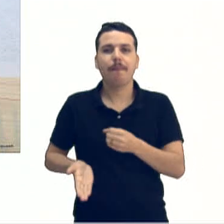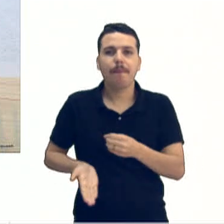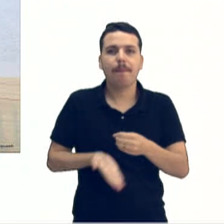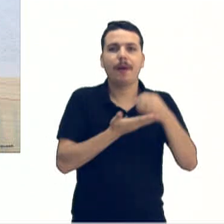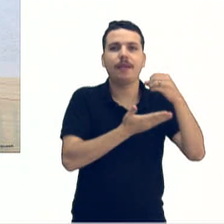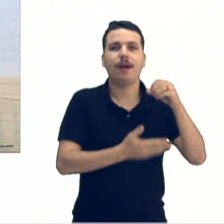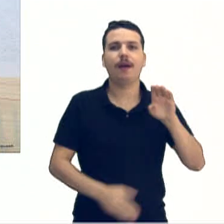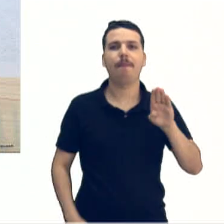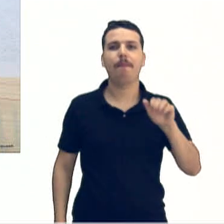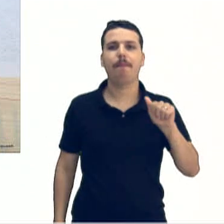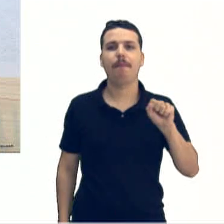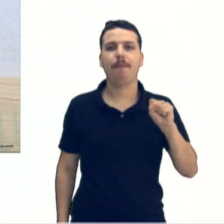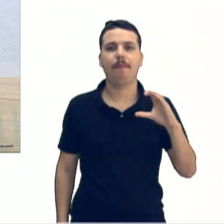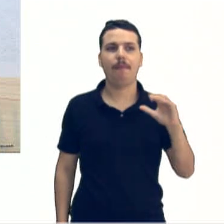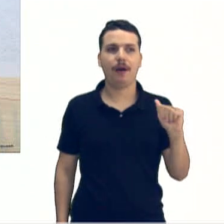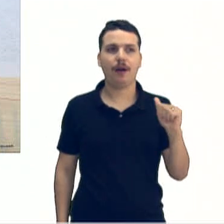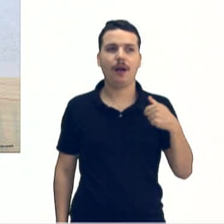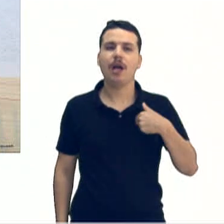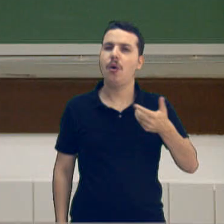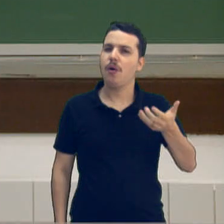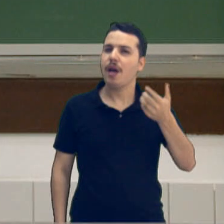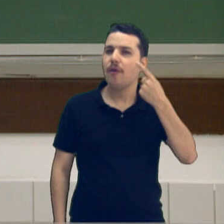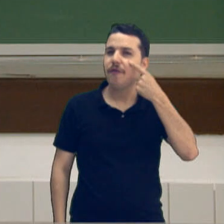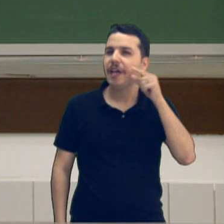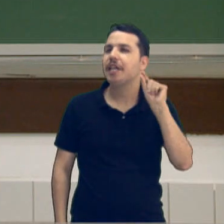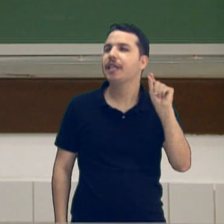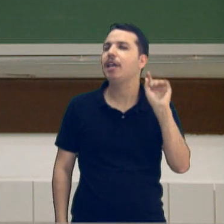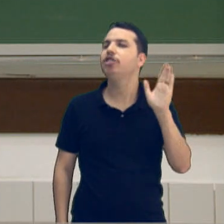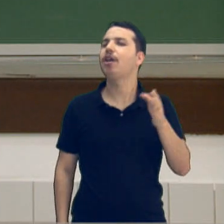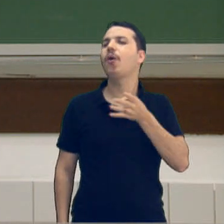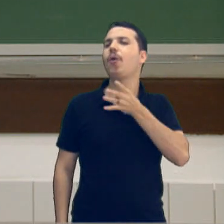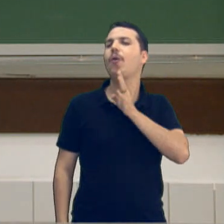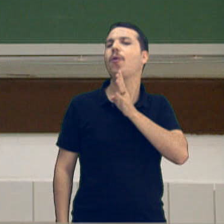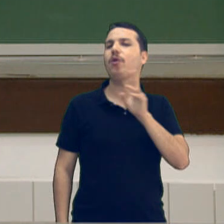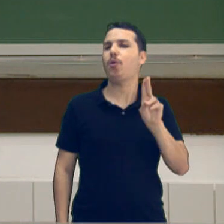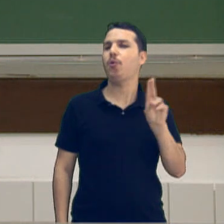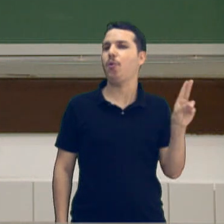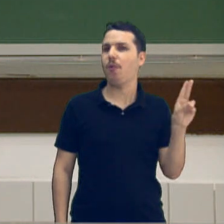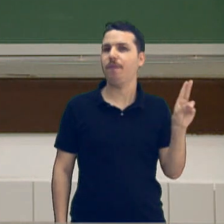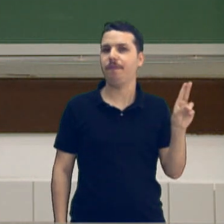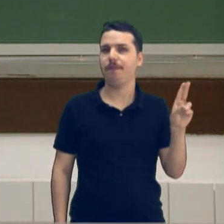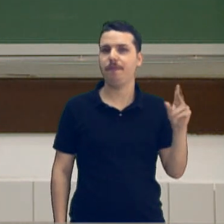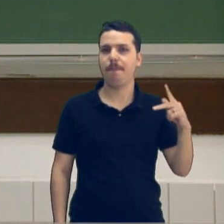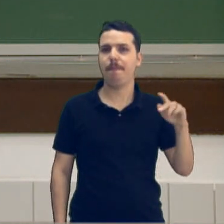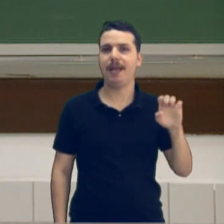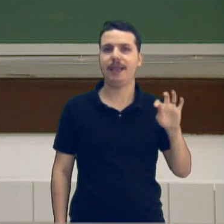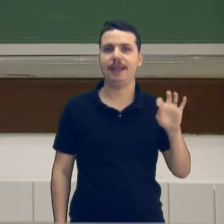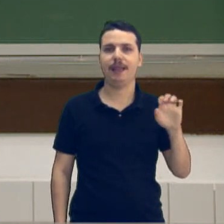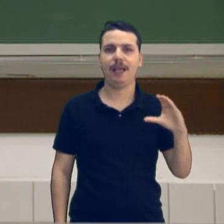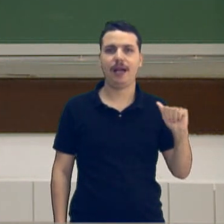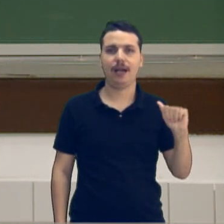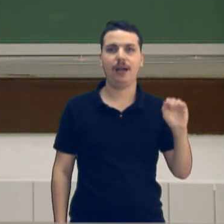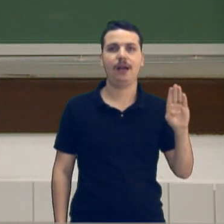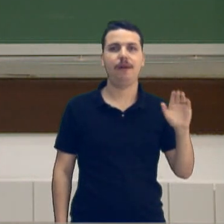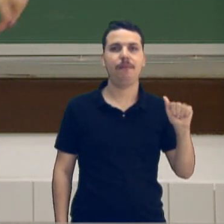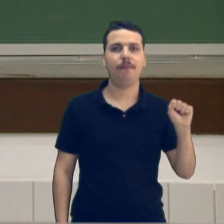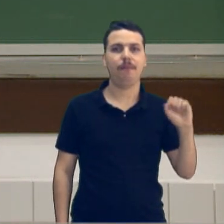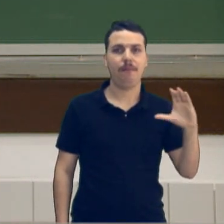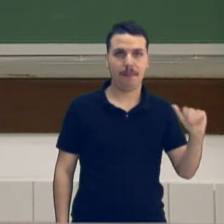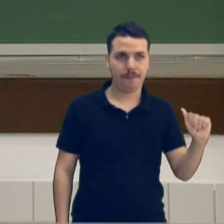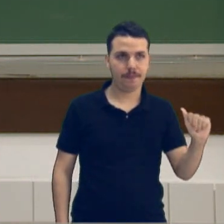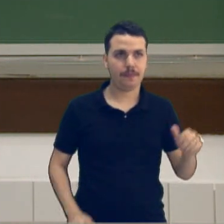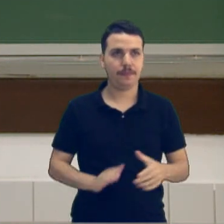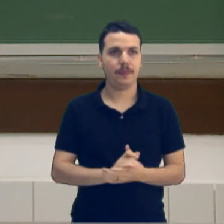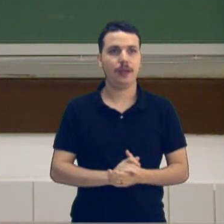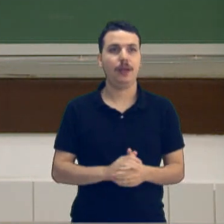basca. Nossa, quero ver quem já ouviu falar nesse nome, né? O racquetball e o squash.